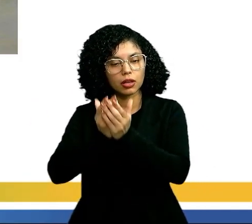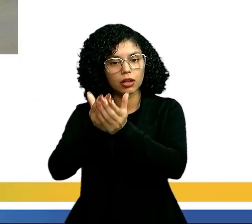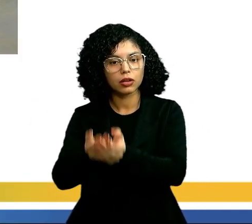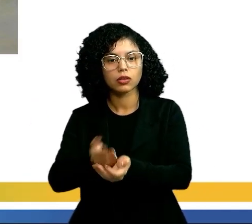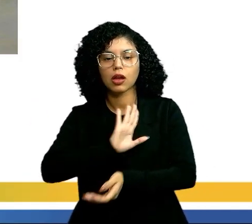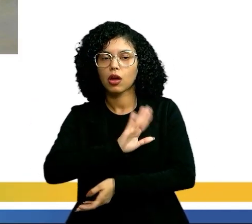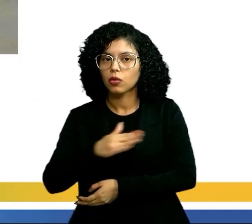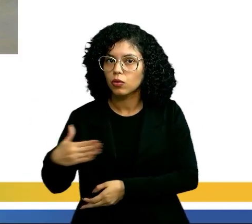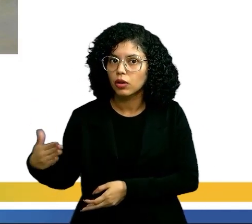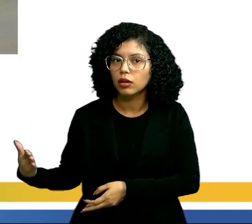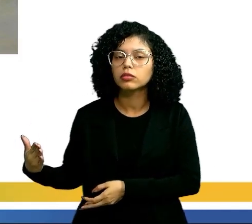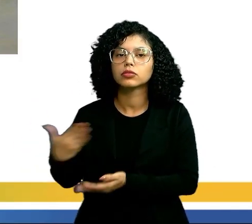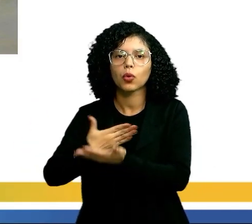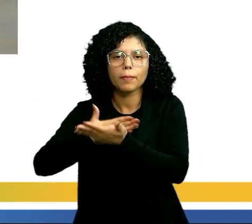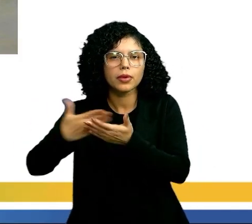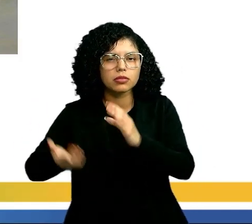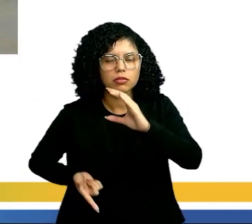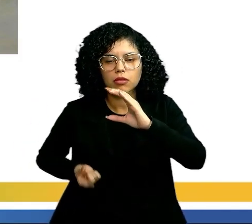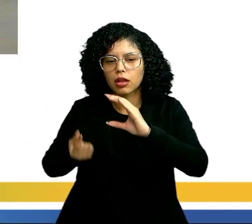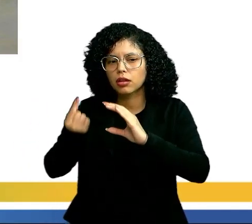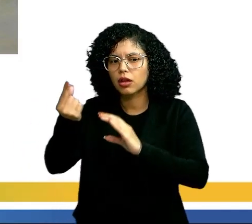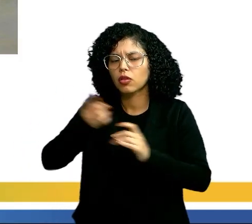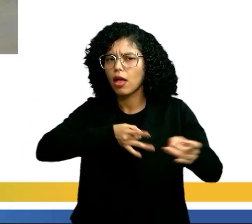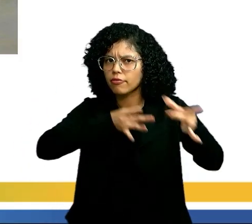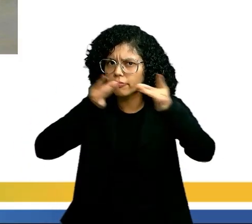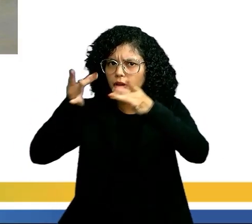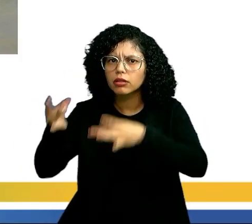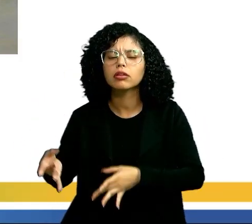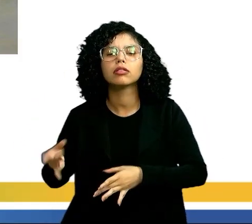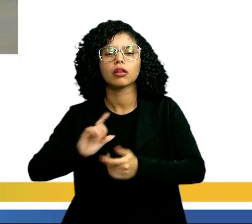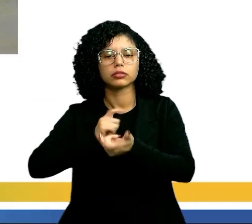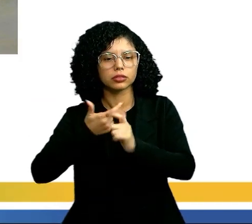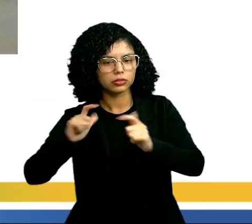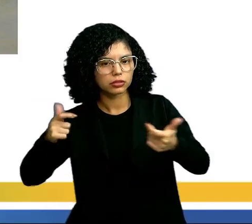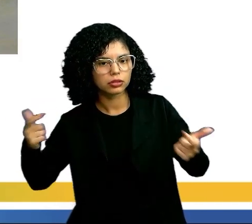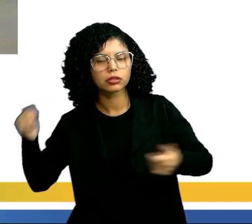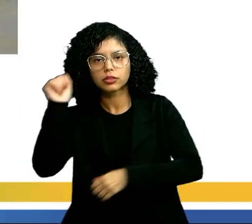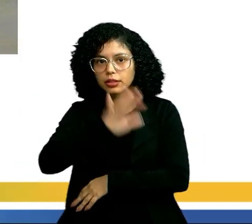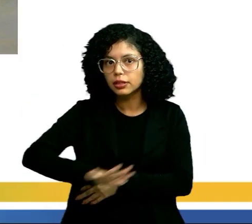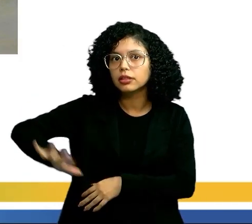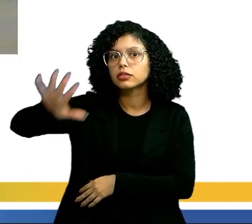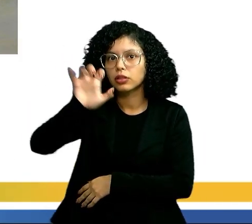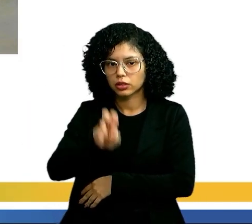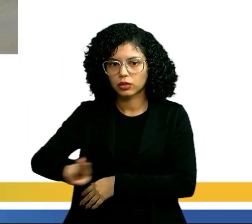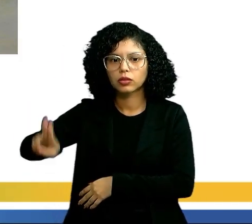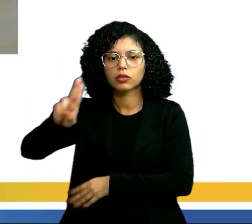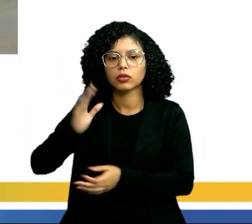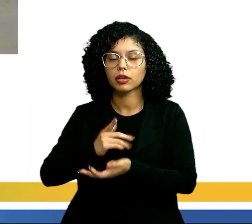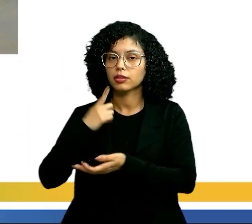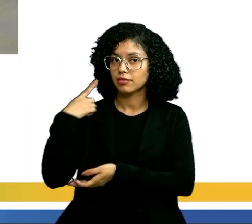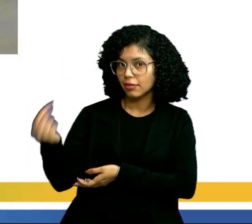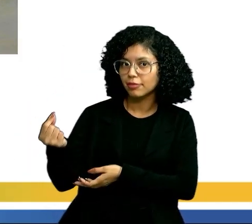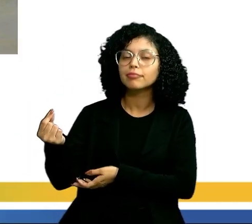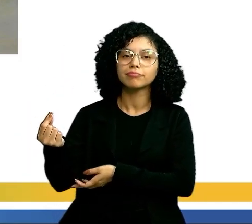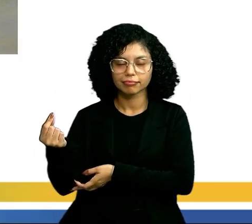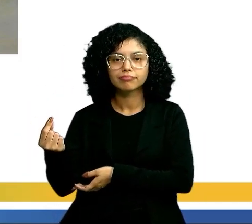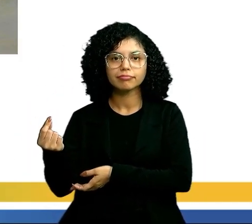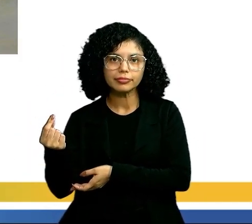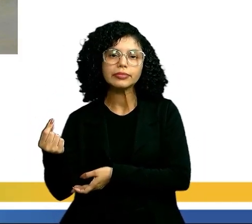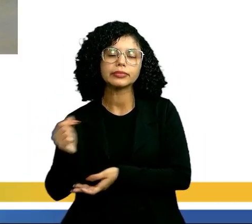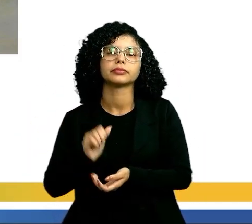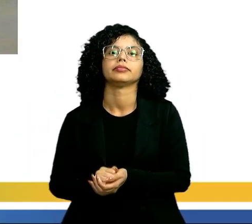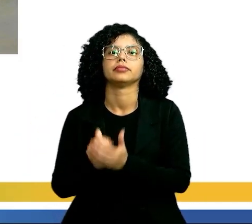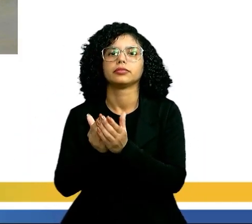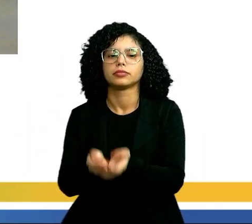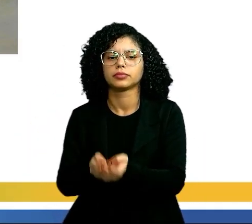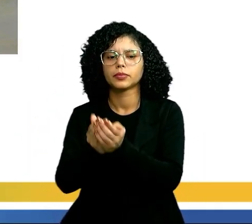né? Ali o início do capitalismo mercantil, quando as grandes nações europeias se lançavam ao mar em busca de